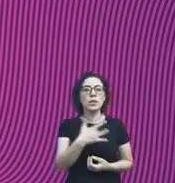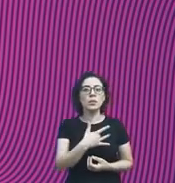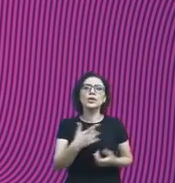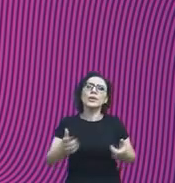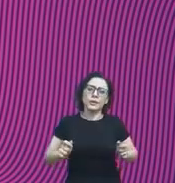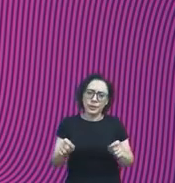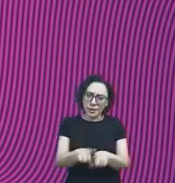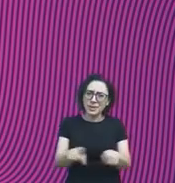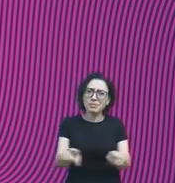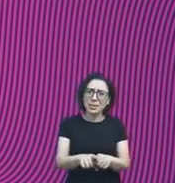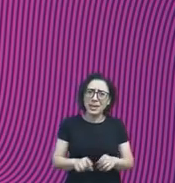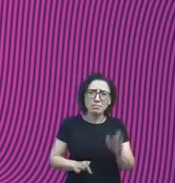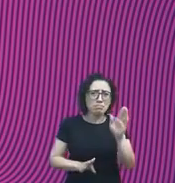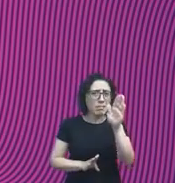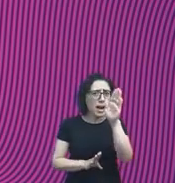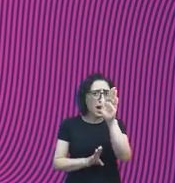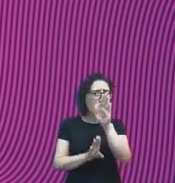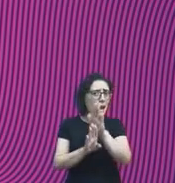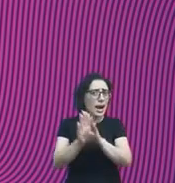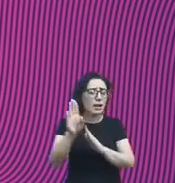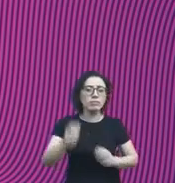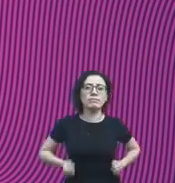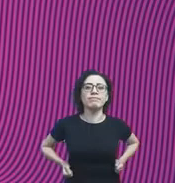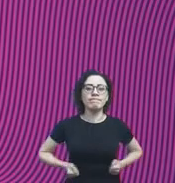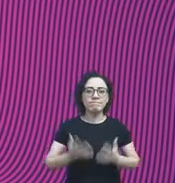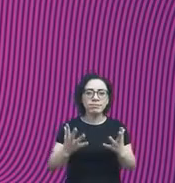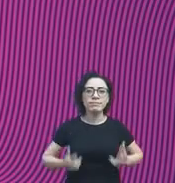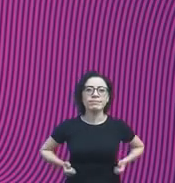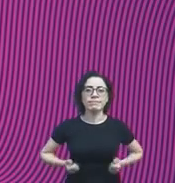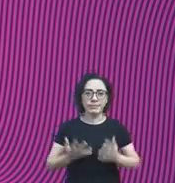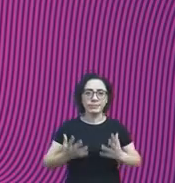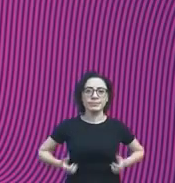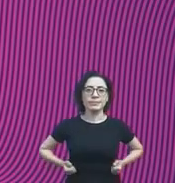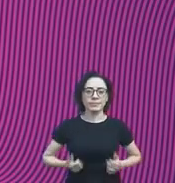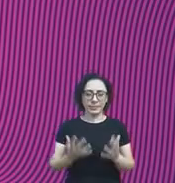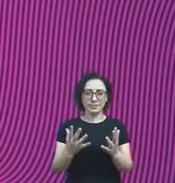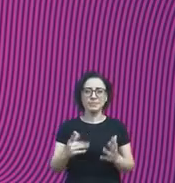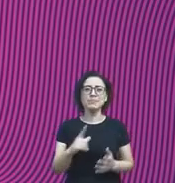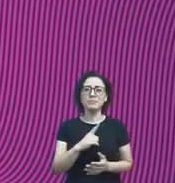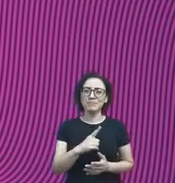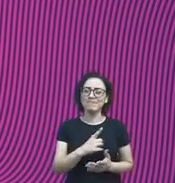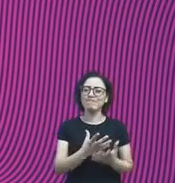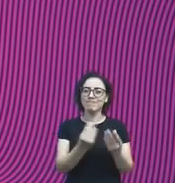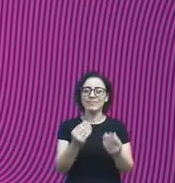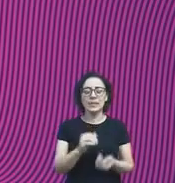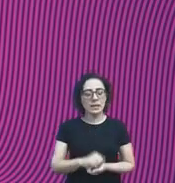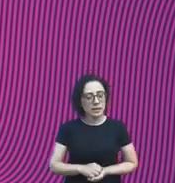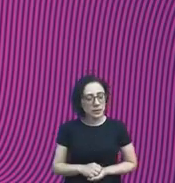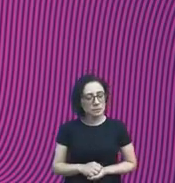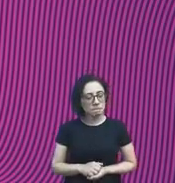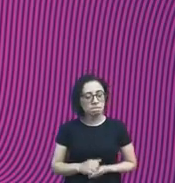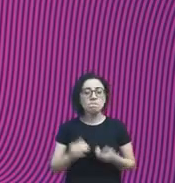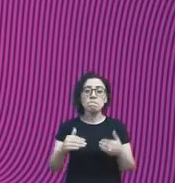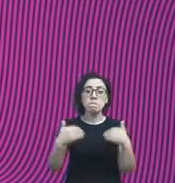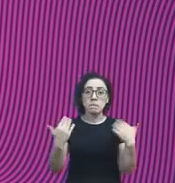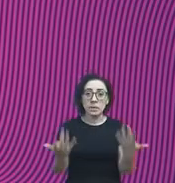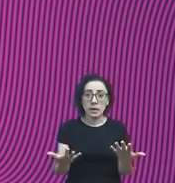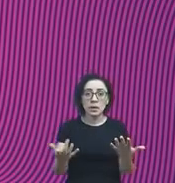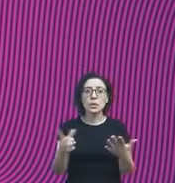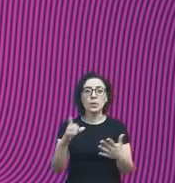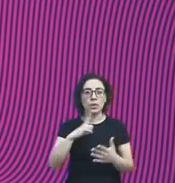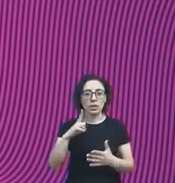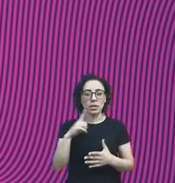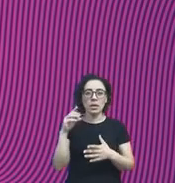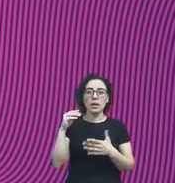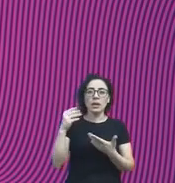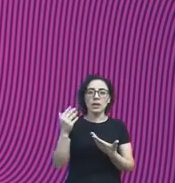crescente, e há uma grande limitação. Então, a gente tem de fora para dentro, na